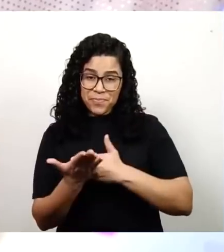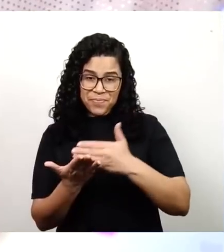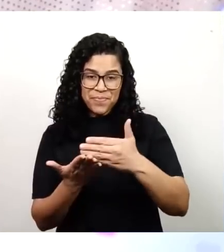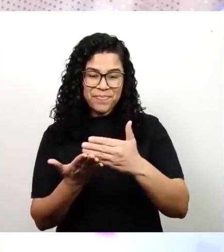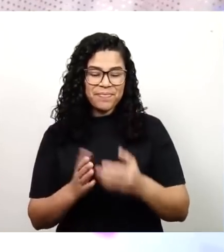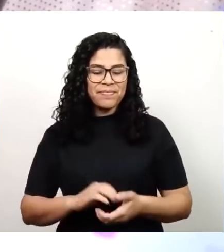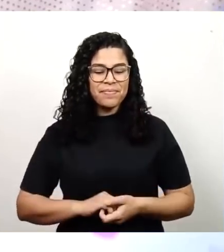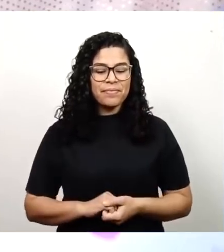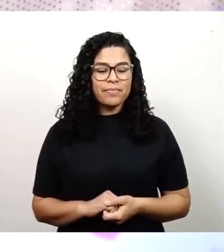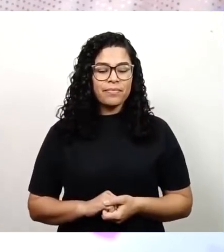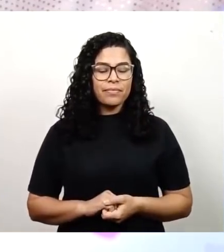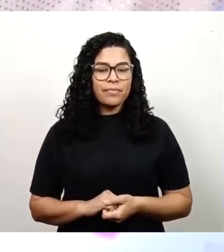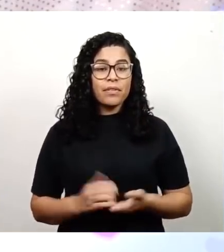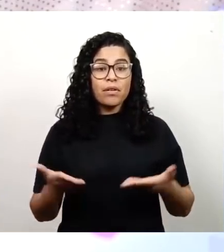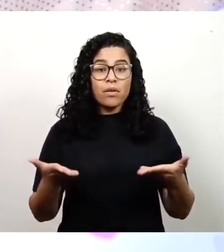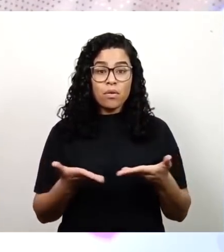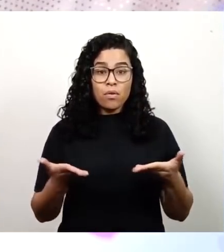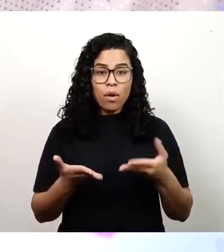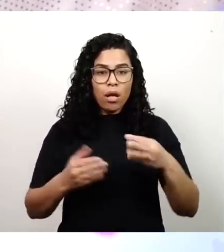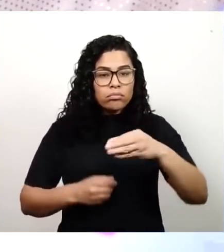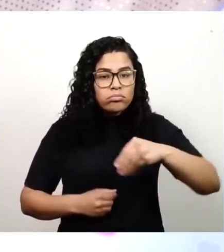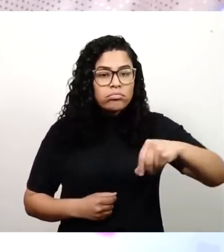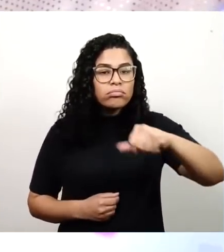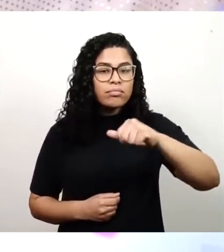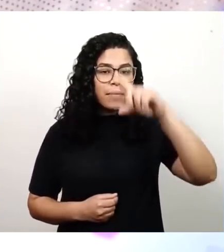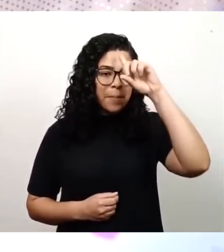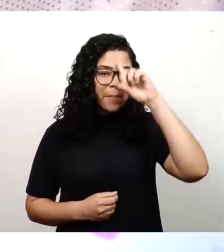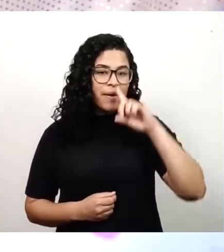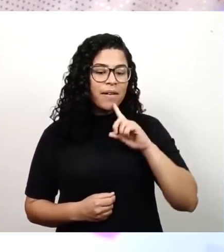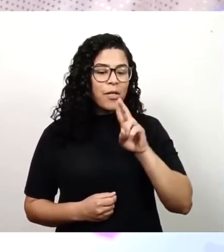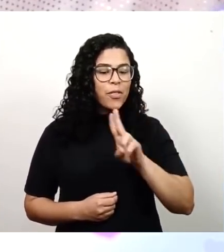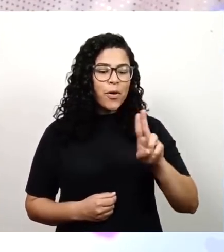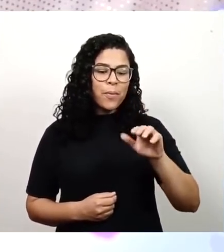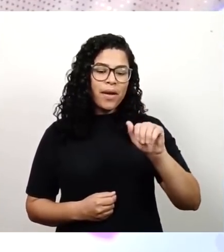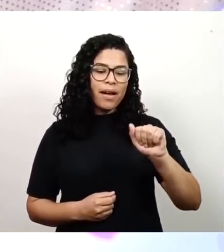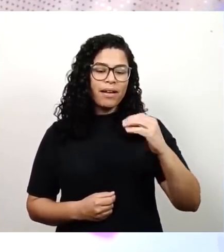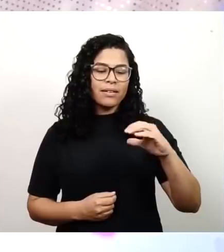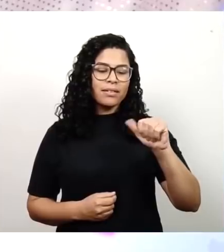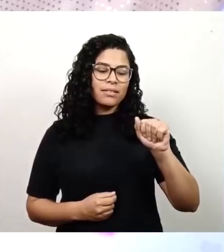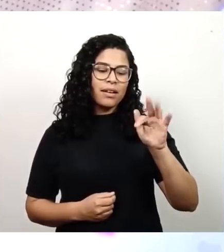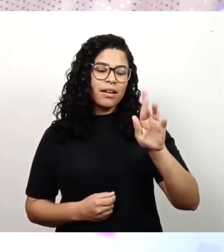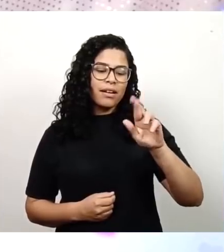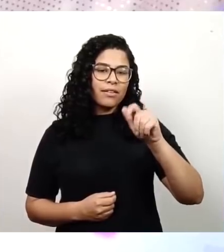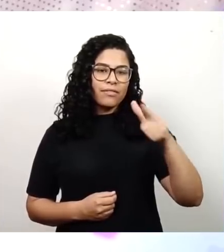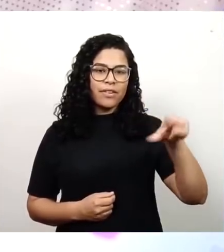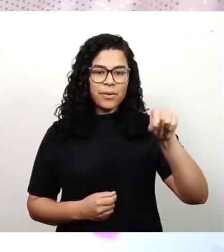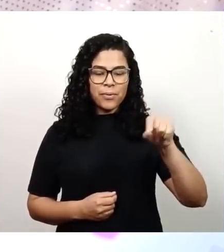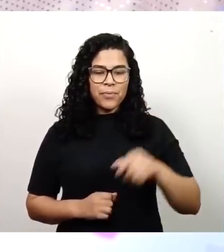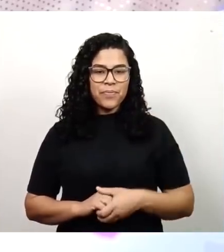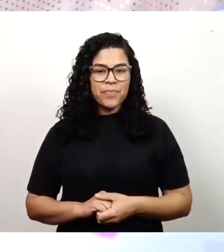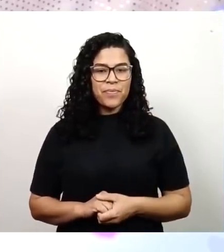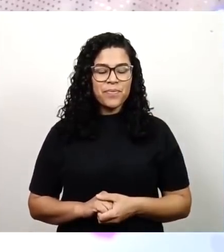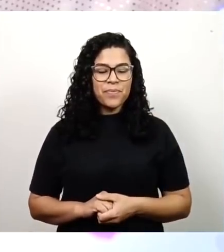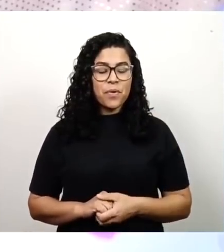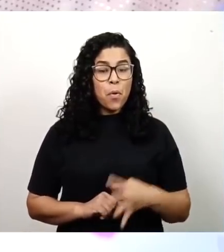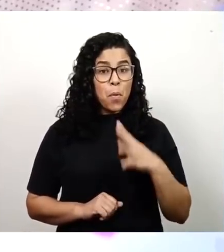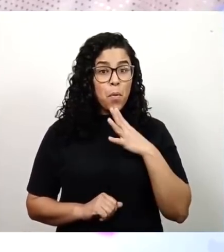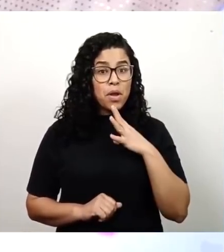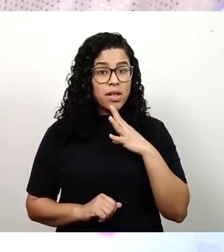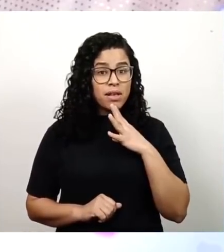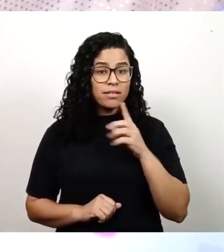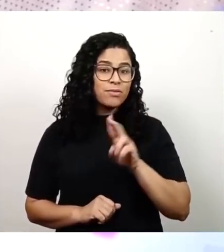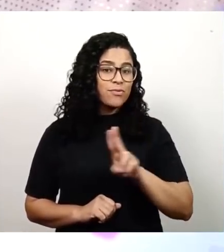começar utilizando esse tempero amarelinho aqui, ó, que se chama açafrão,